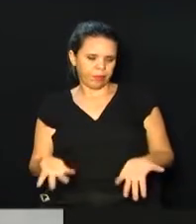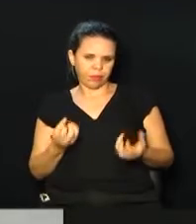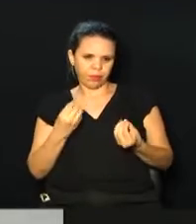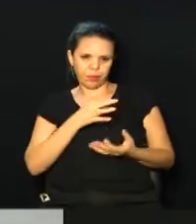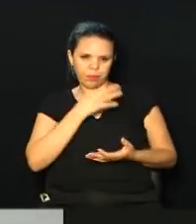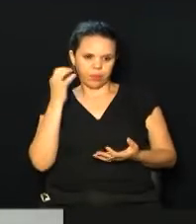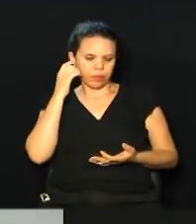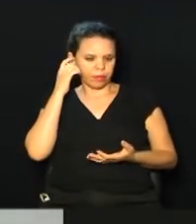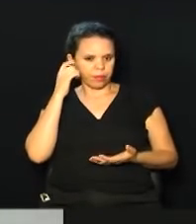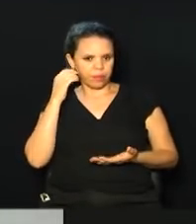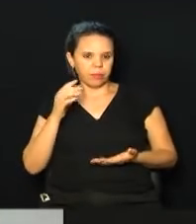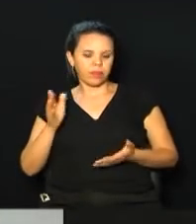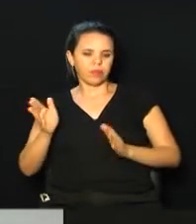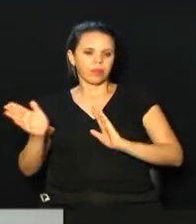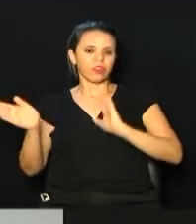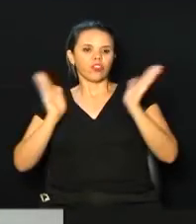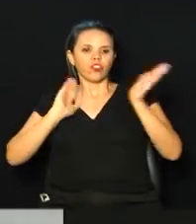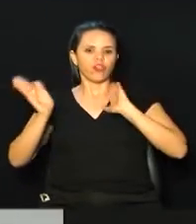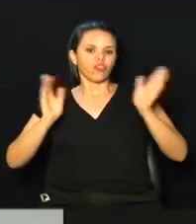temos coleta